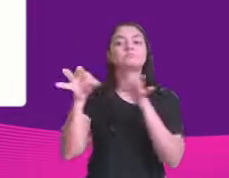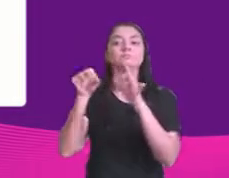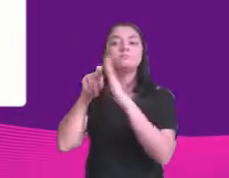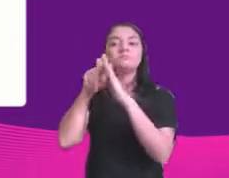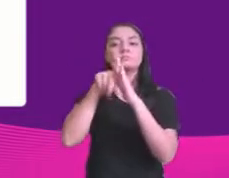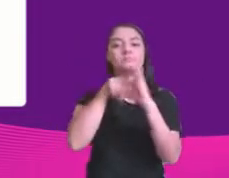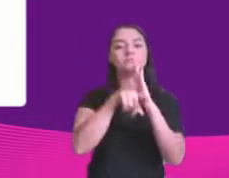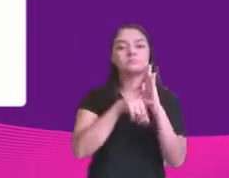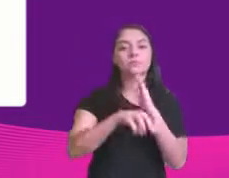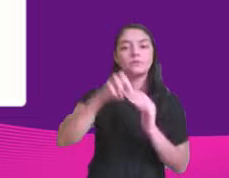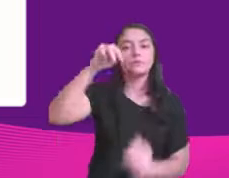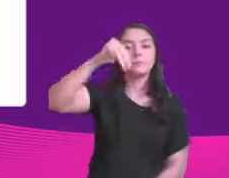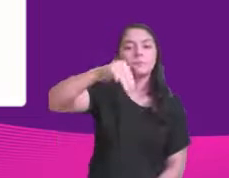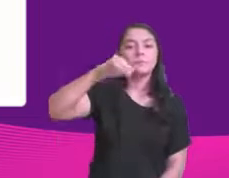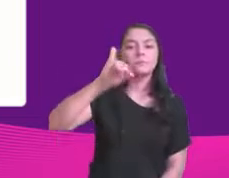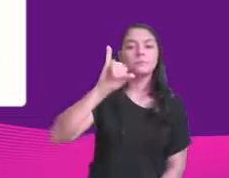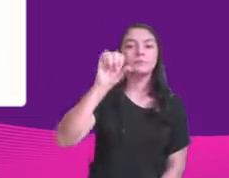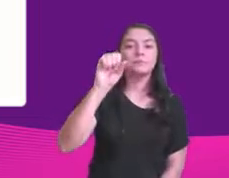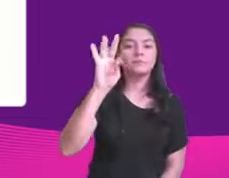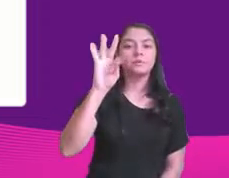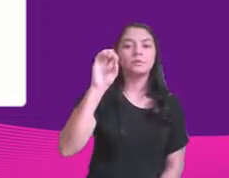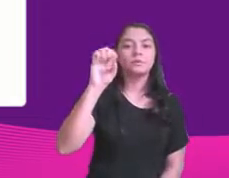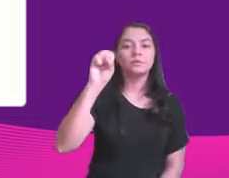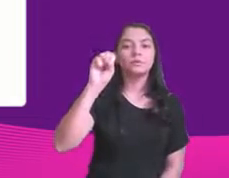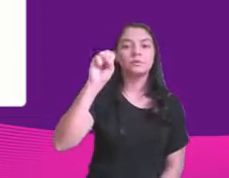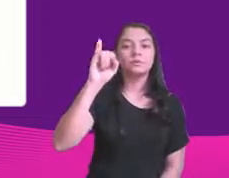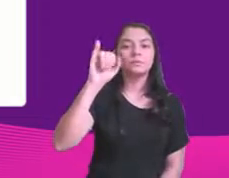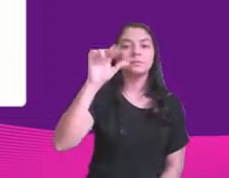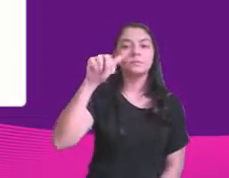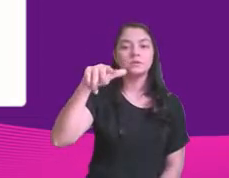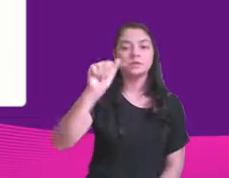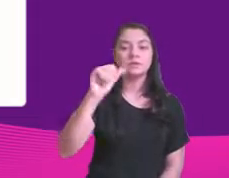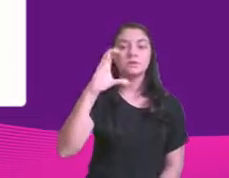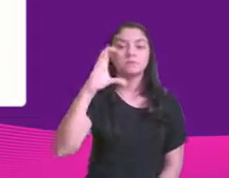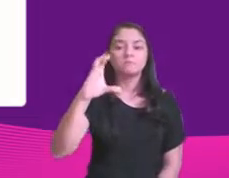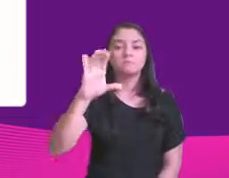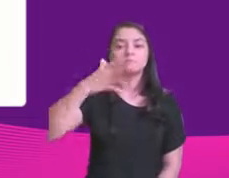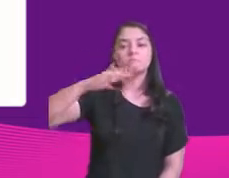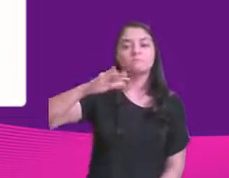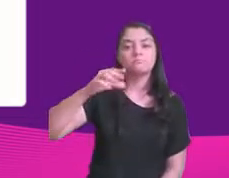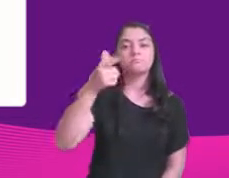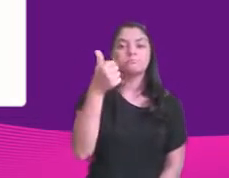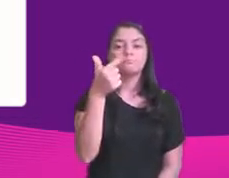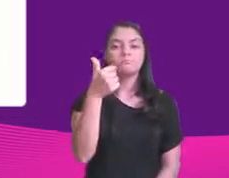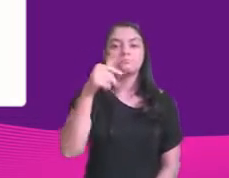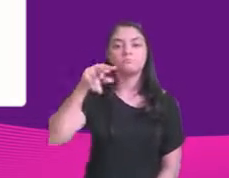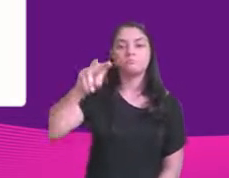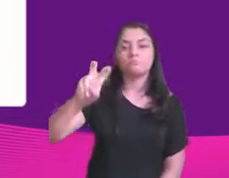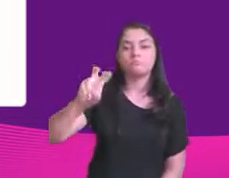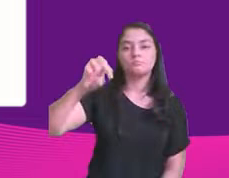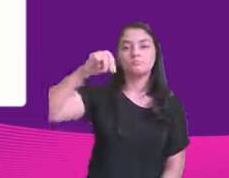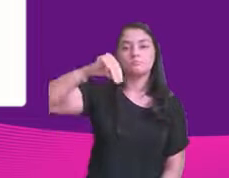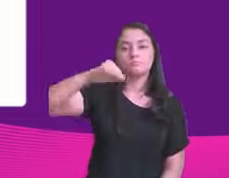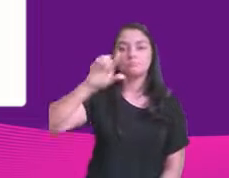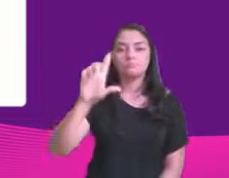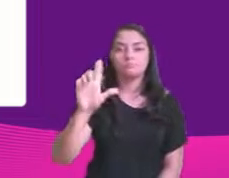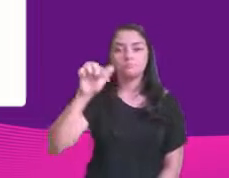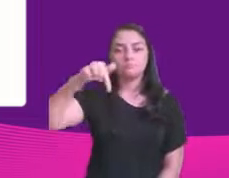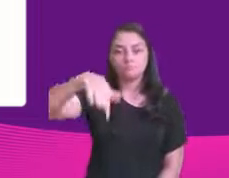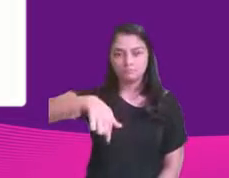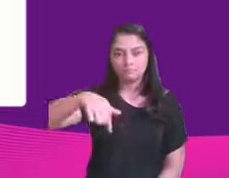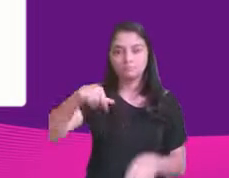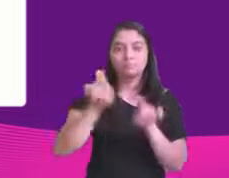C, uso de mitomicina C na dose de 10 a 12,5 miligramas, durante 90 minutos, com oxaliplatina na dose